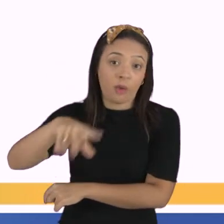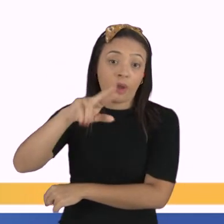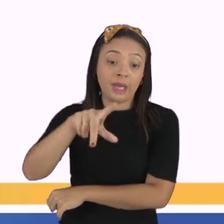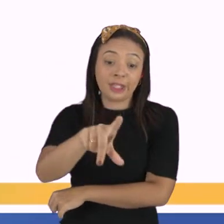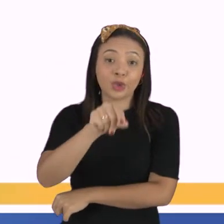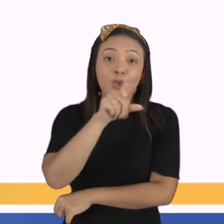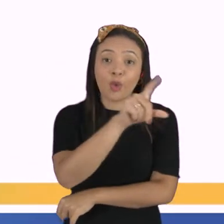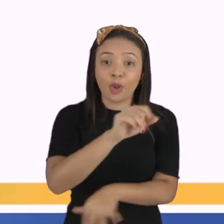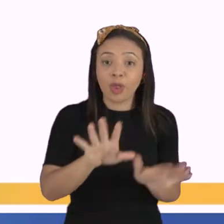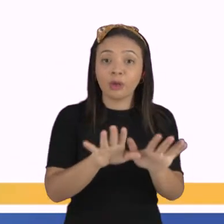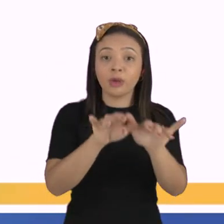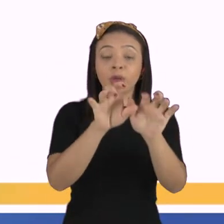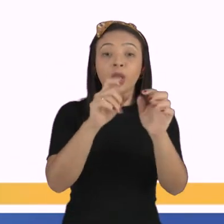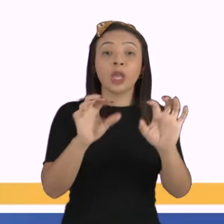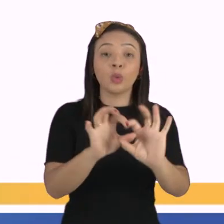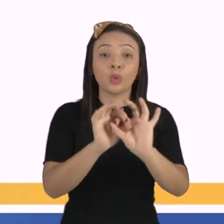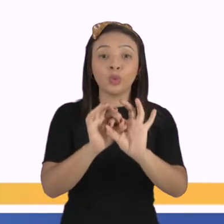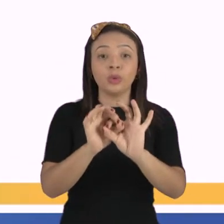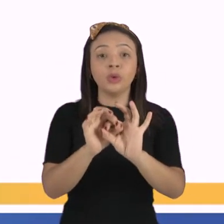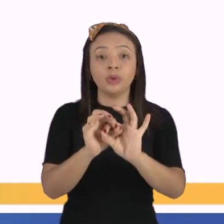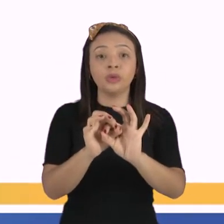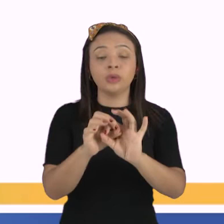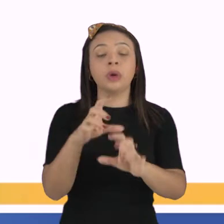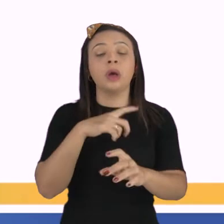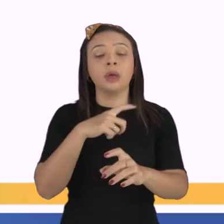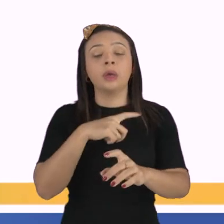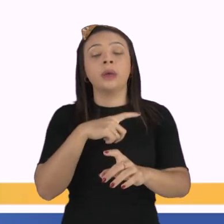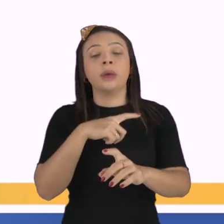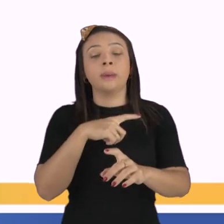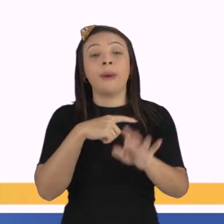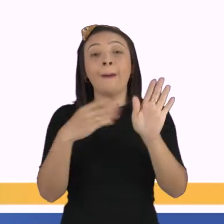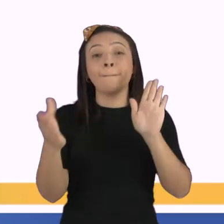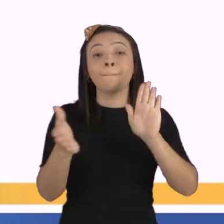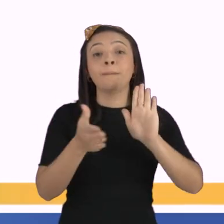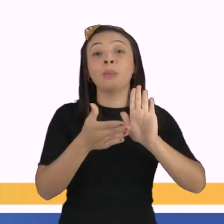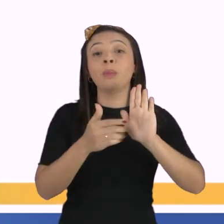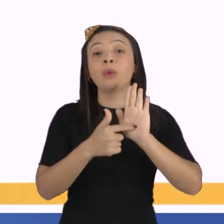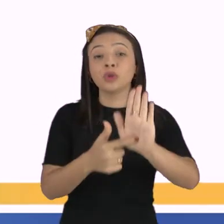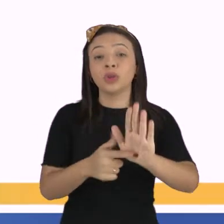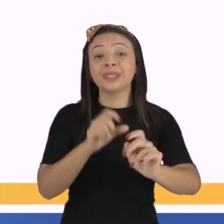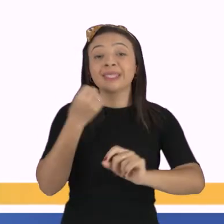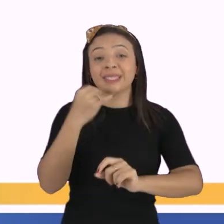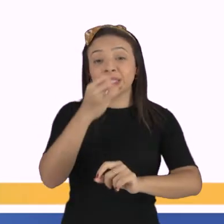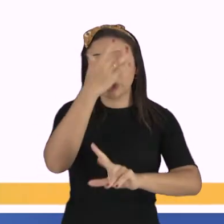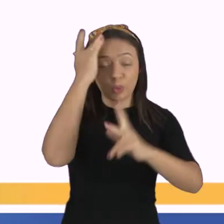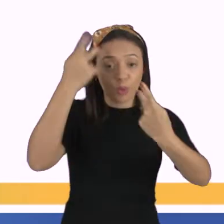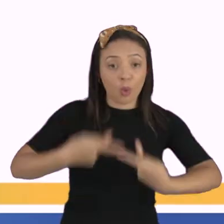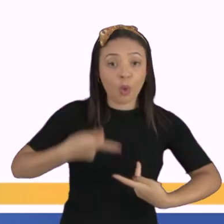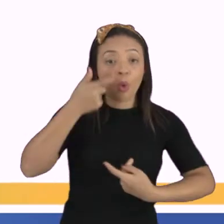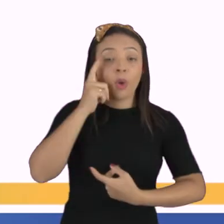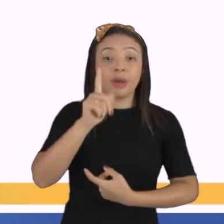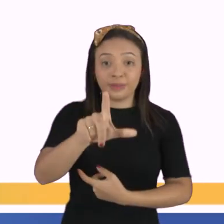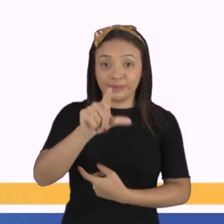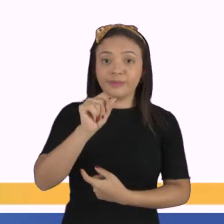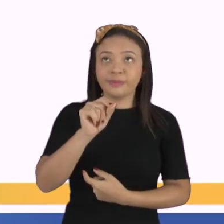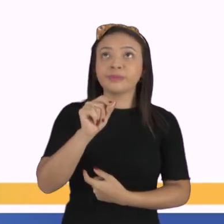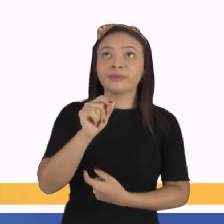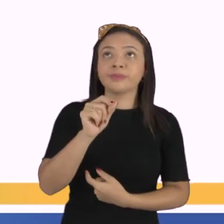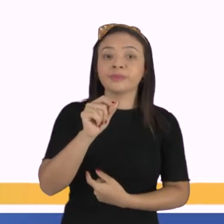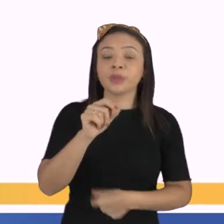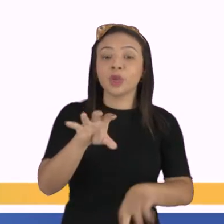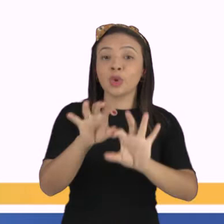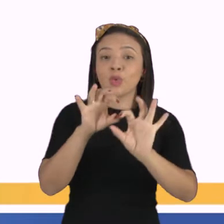seleção desses pombos e cruzou esses pombos para provar que se o homem consegue selecionar e cruzar